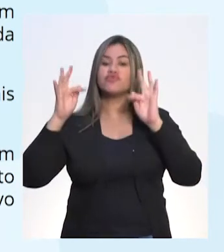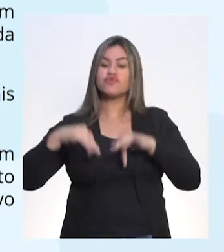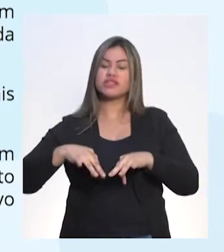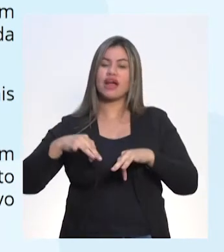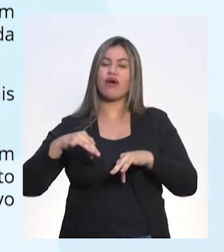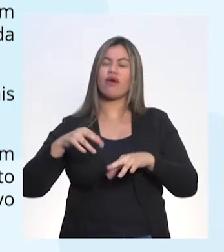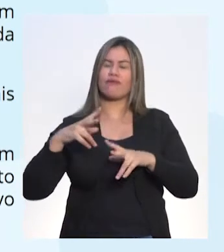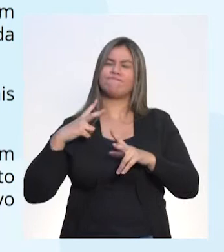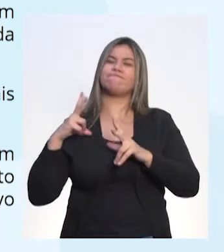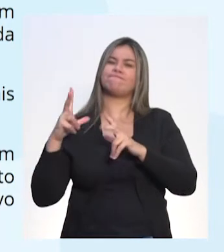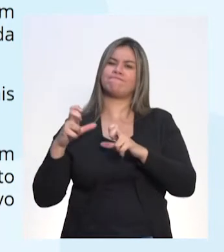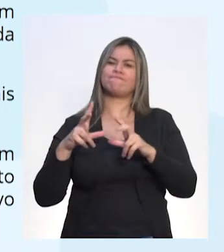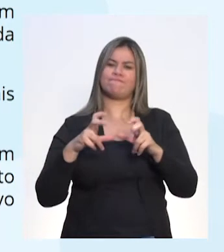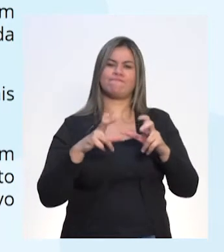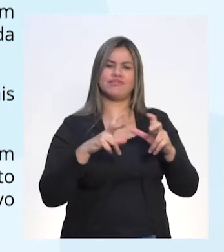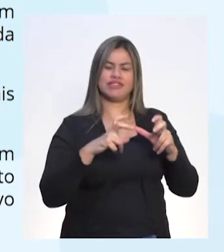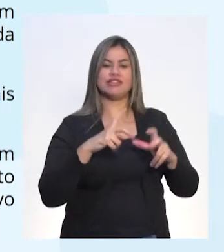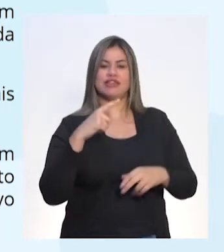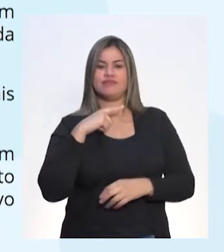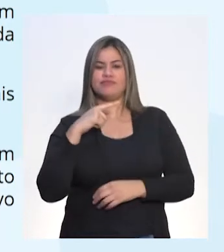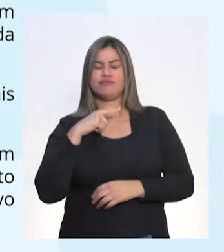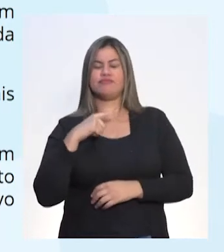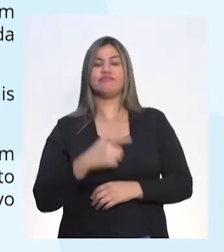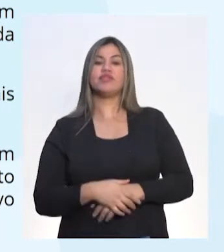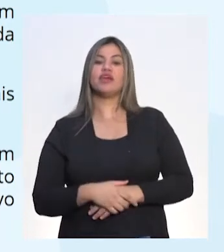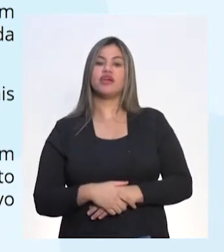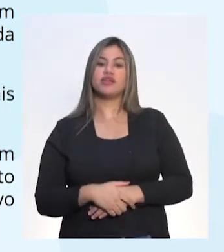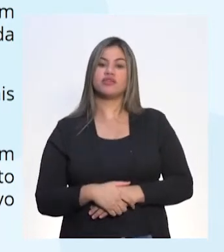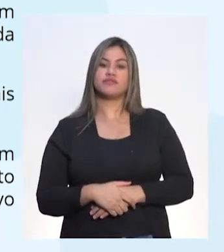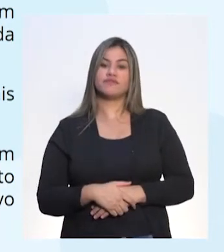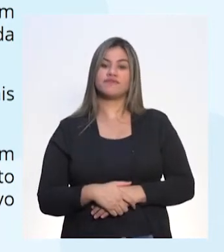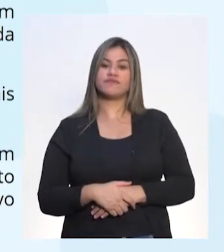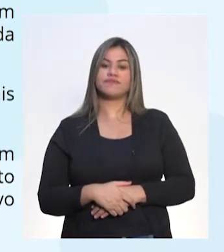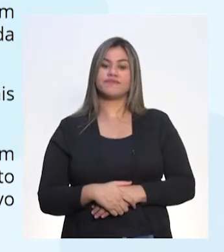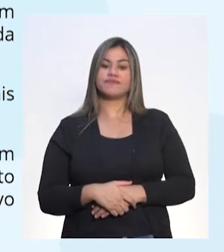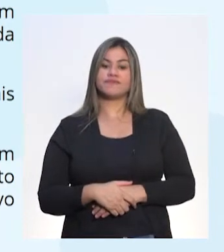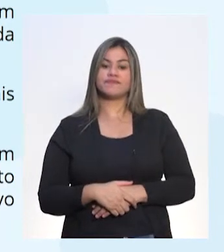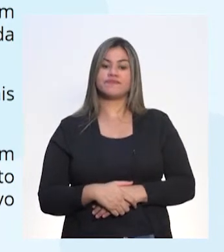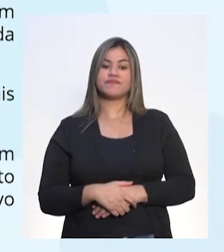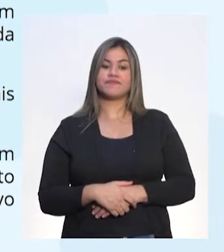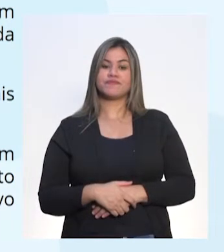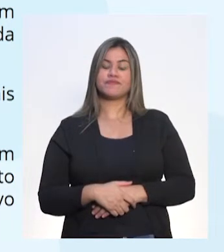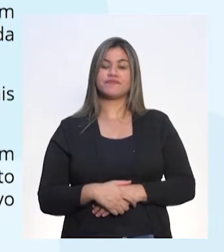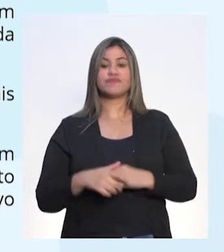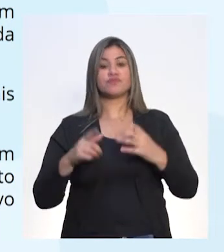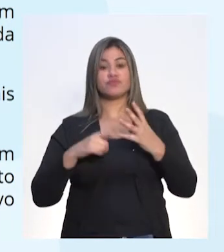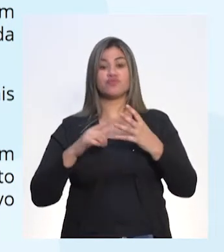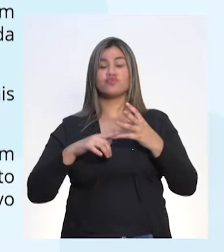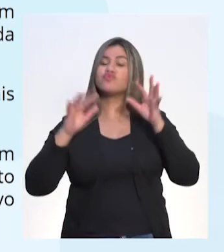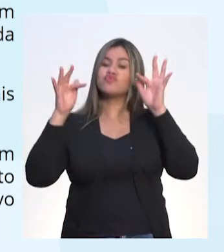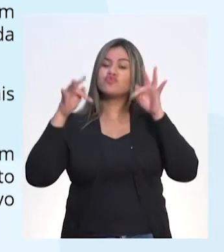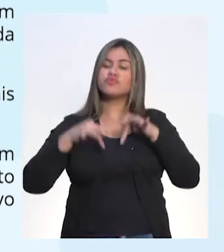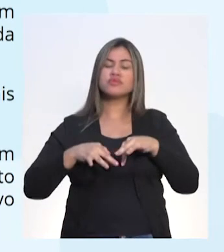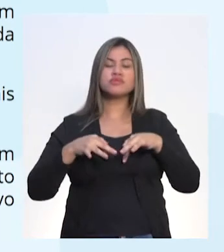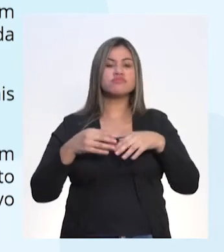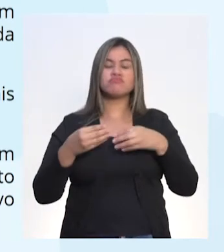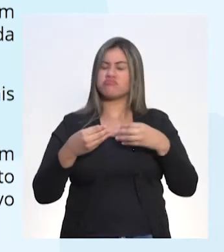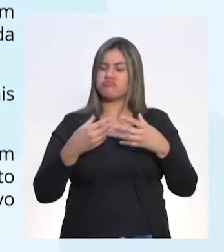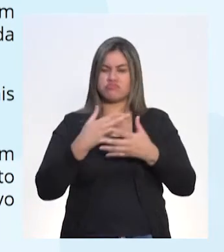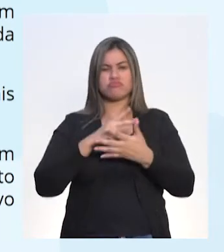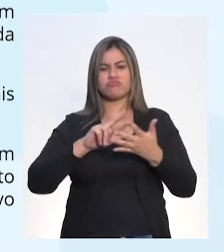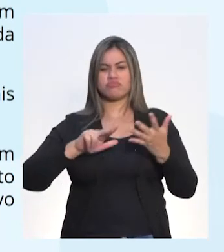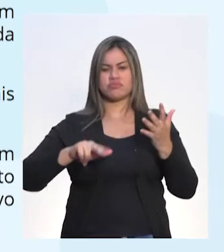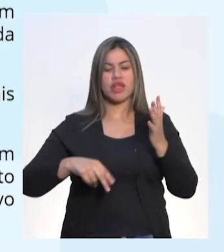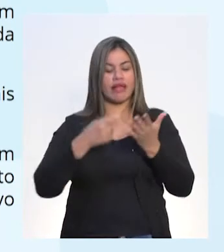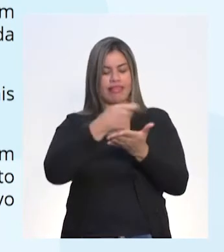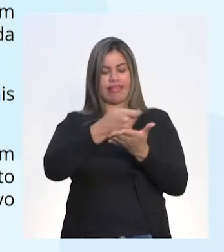no final, né, é que esse conflito é resolvido. E aí a peça acaba, tá? O desfecho da obra, enfim, né? Você vai